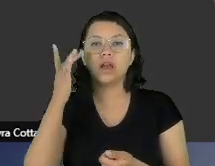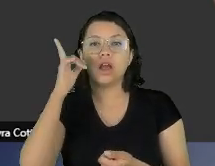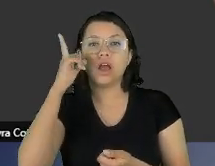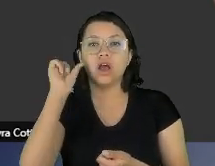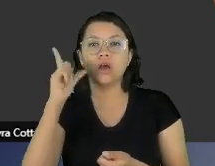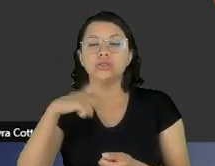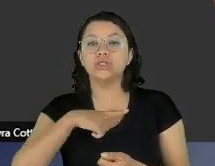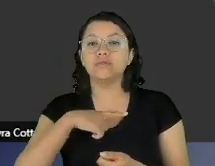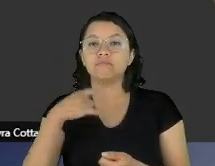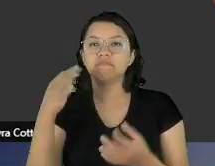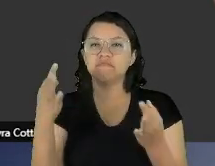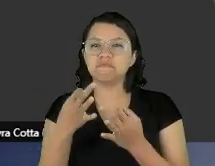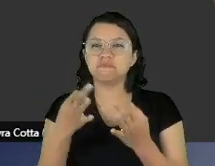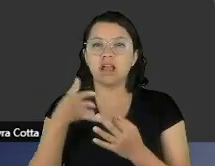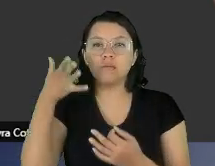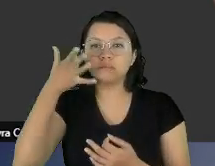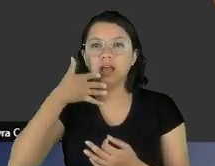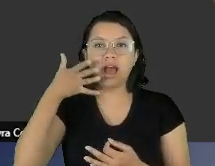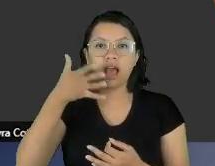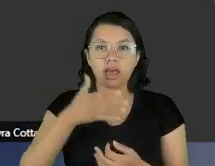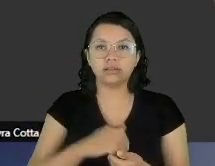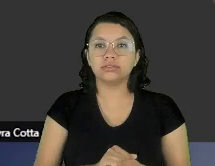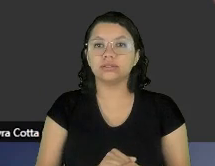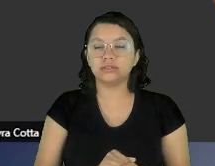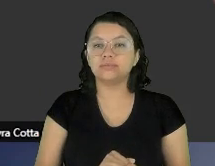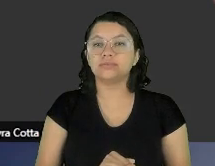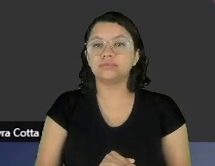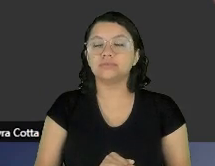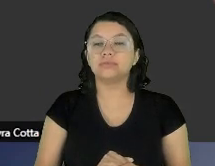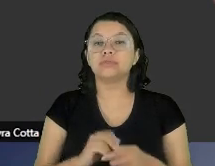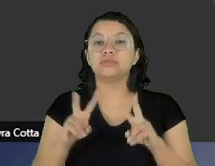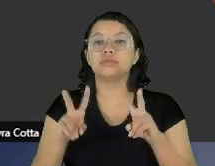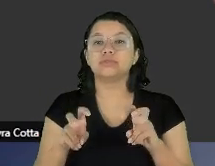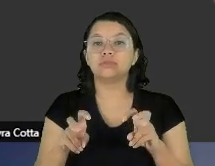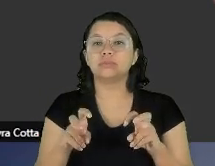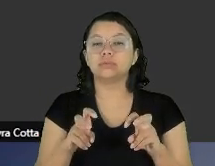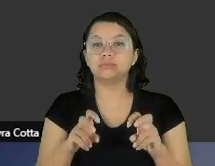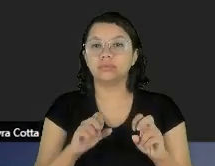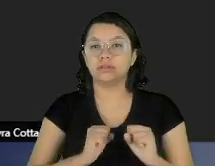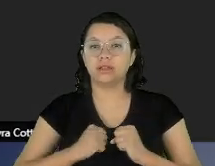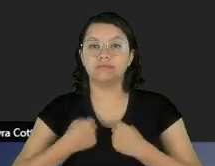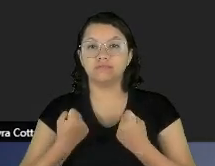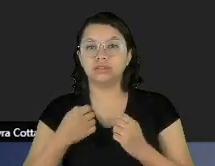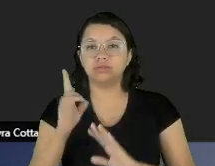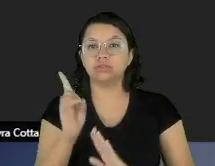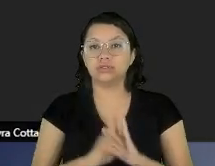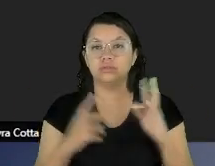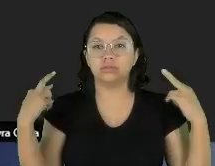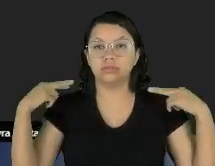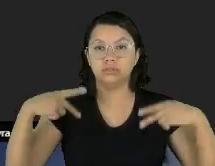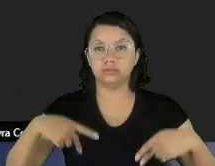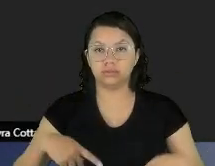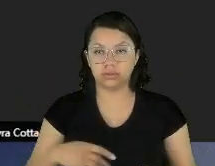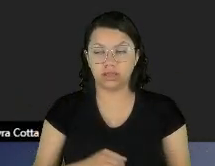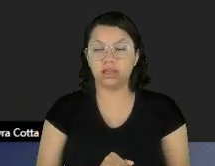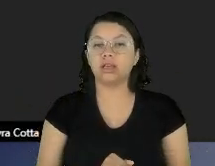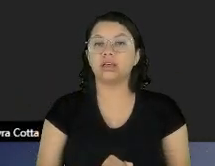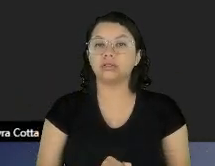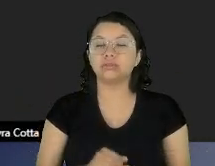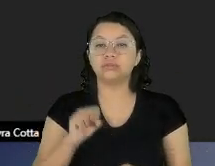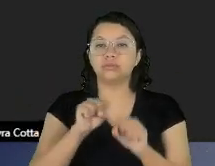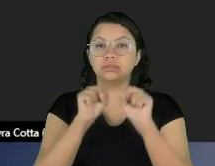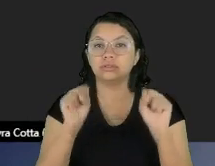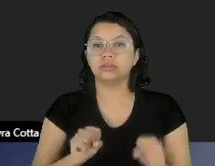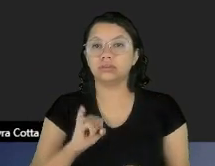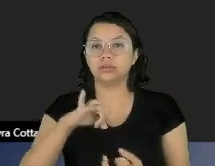tivemos a excelente palestra do Flávio Vezan sobre a proteção dos direitos humanos das mulheres no sistema